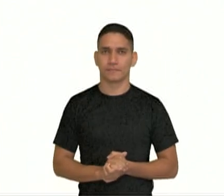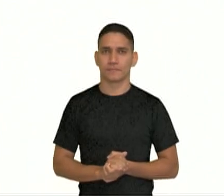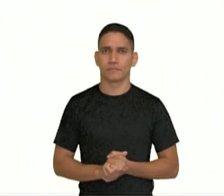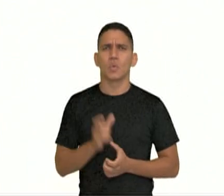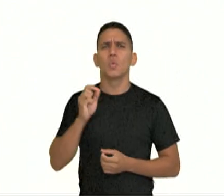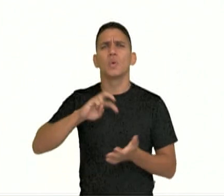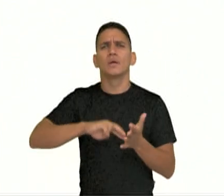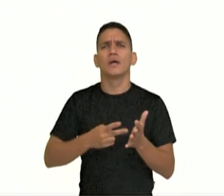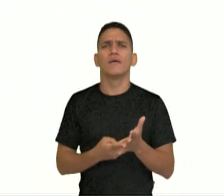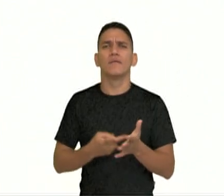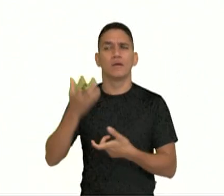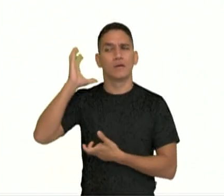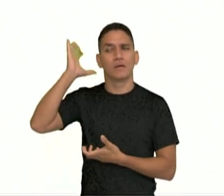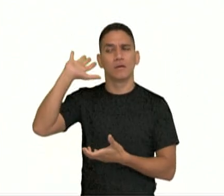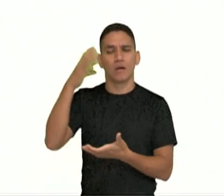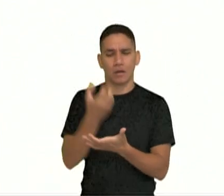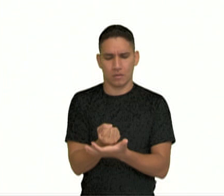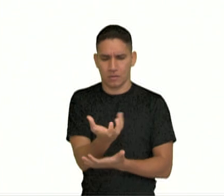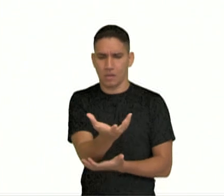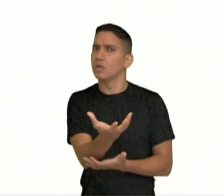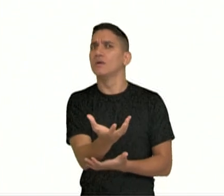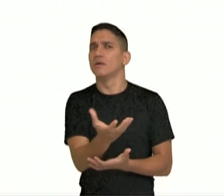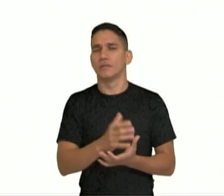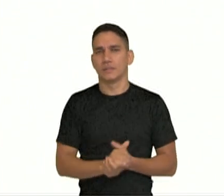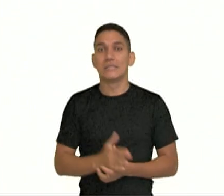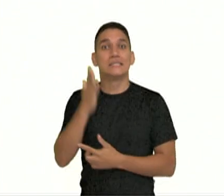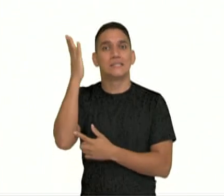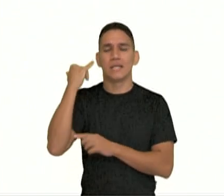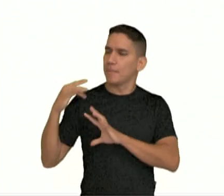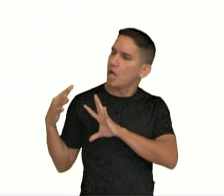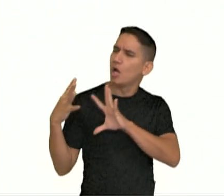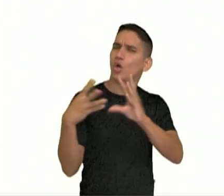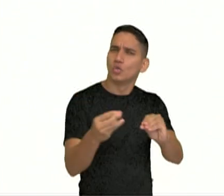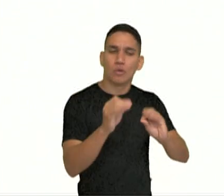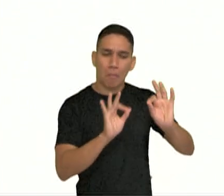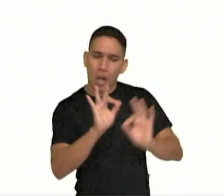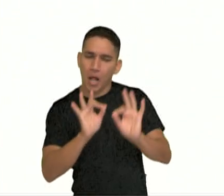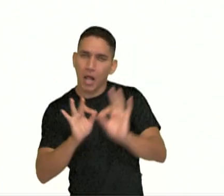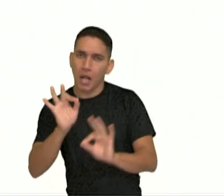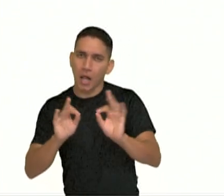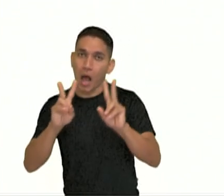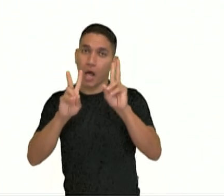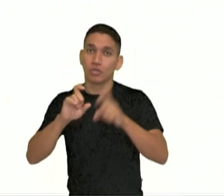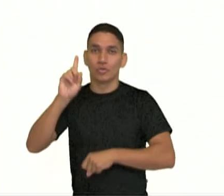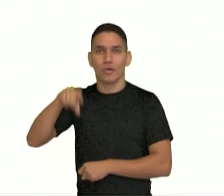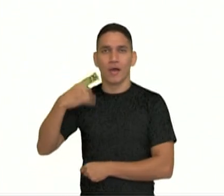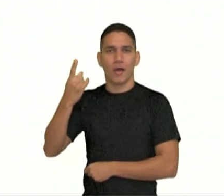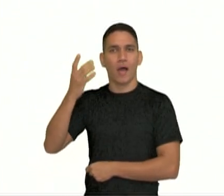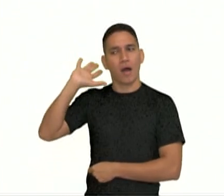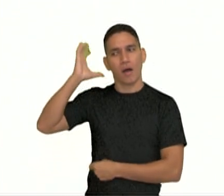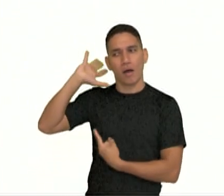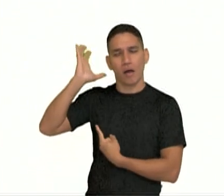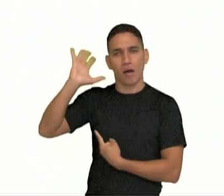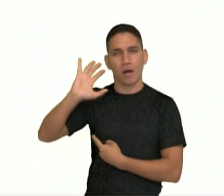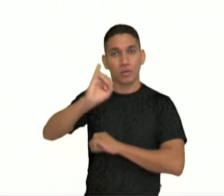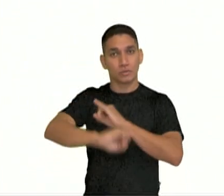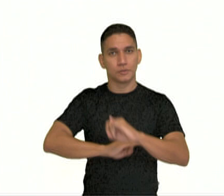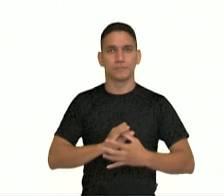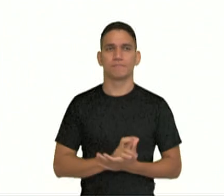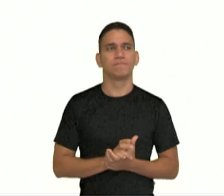que é um podcast? Saiba tudo sobre os programas de áudio online. Letra